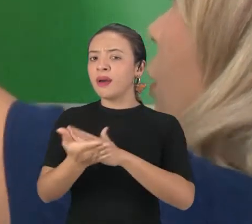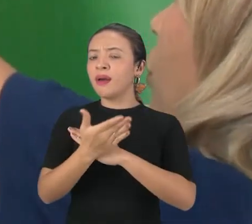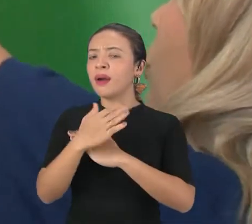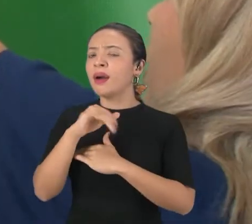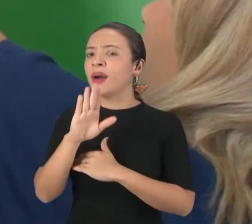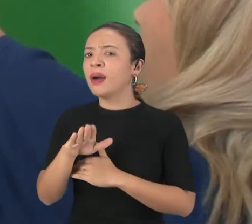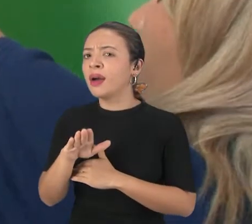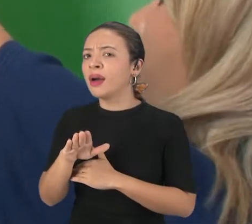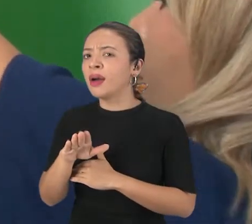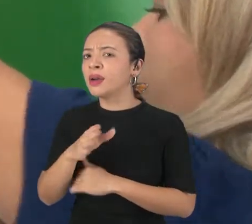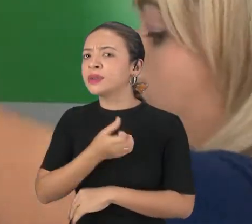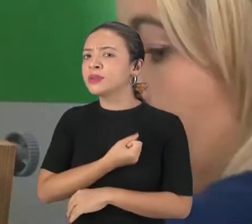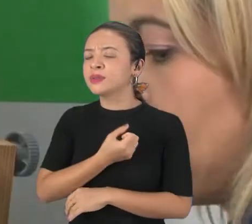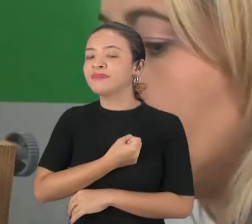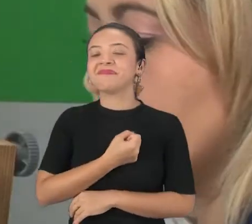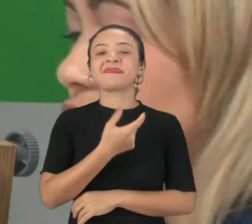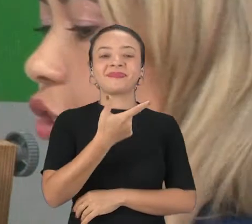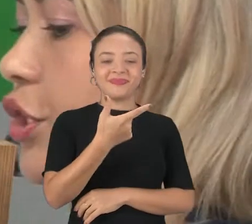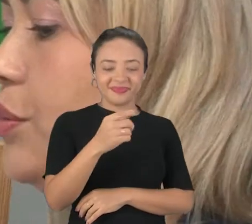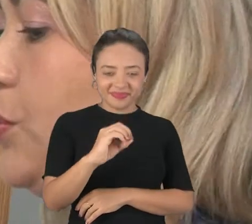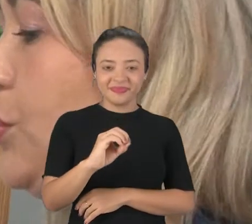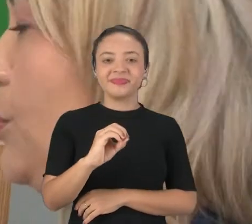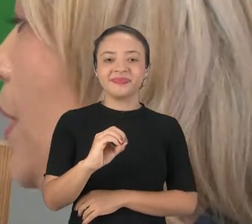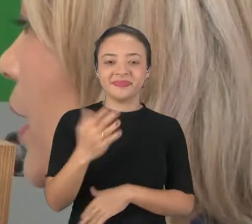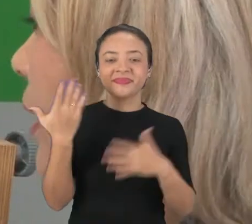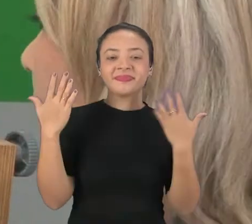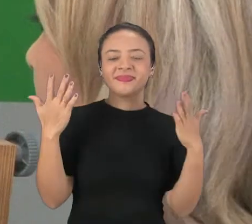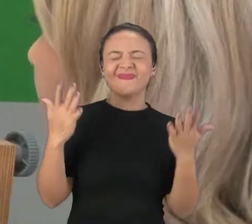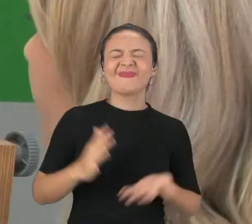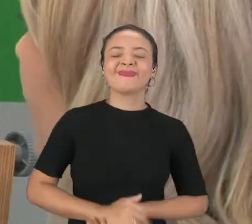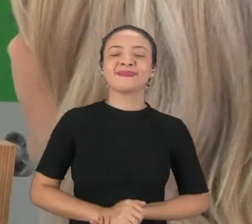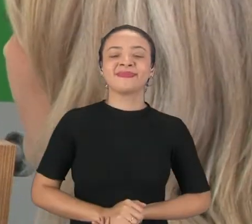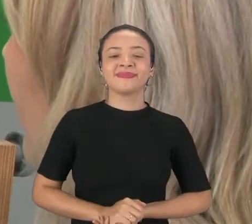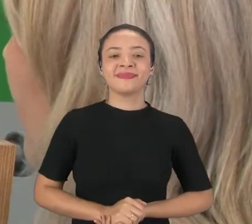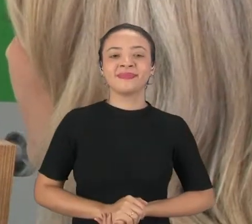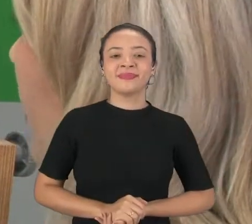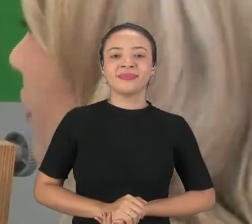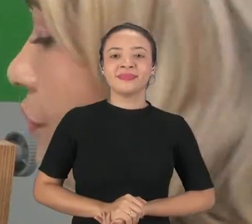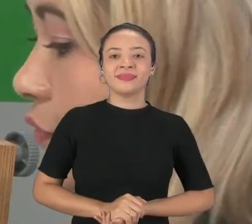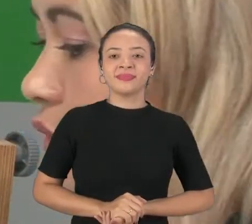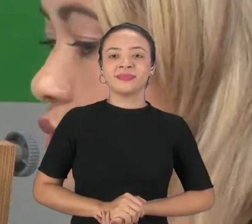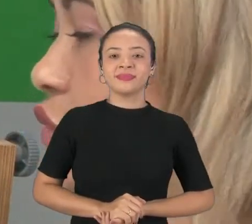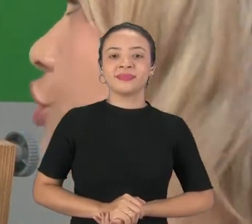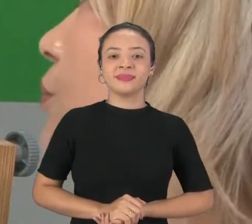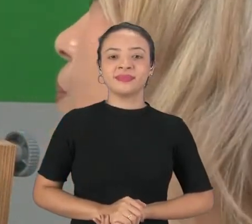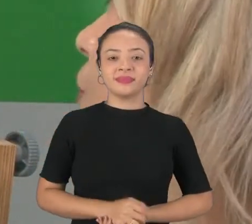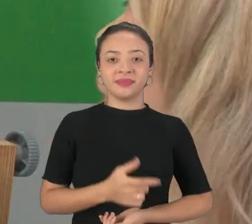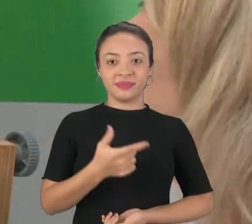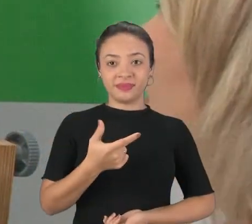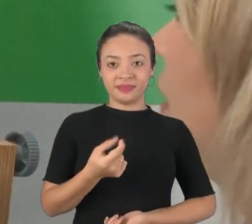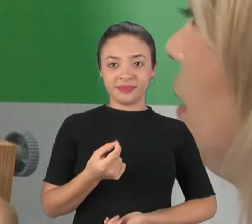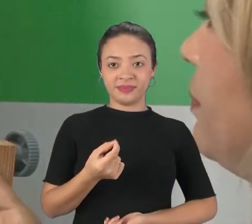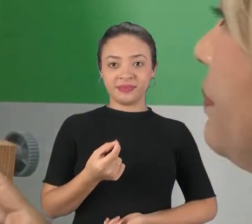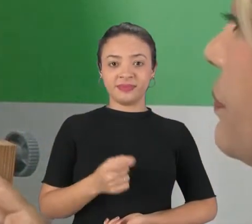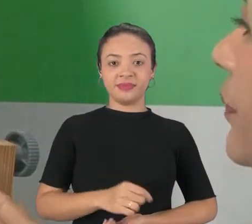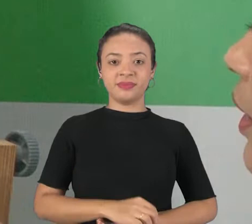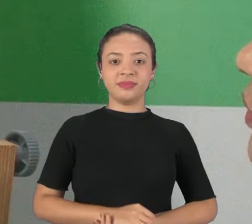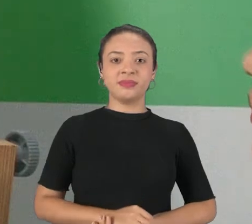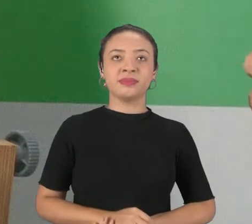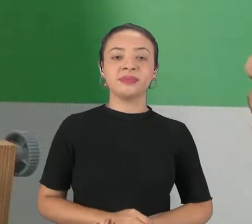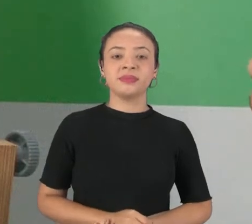ajudar número 20 muito bem a 20